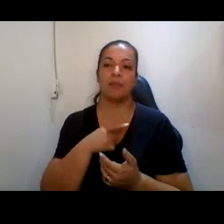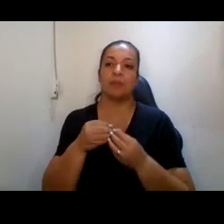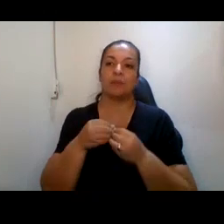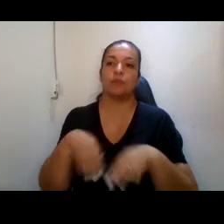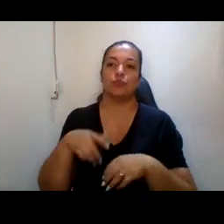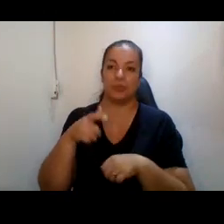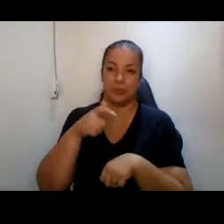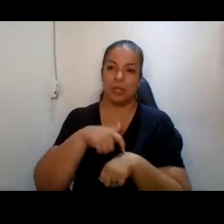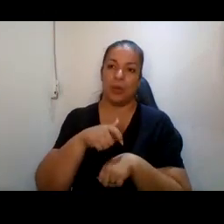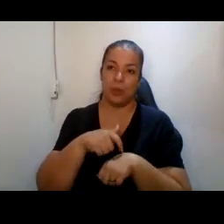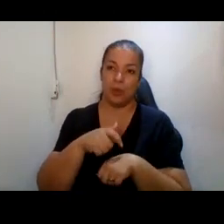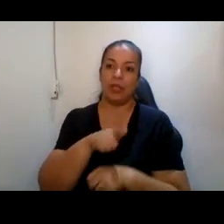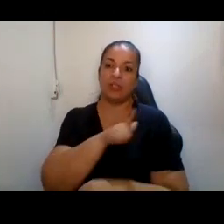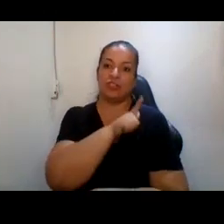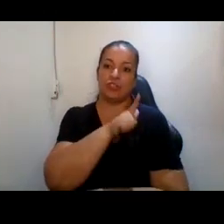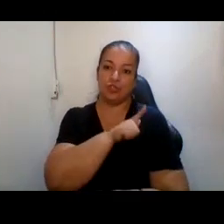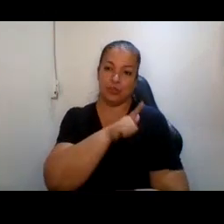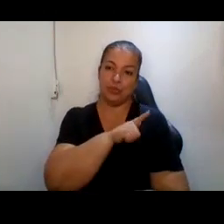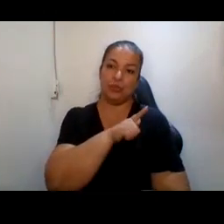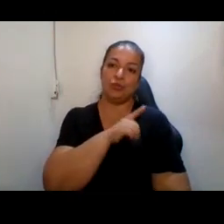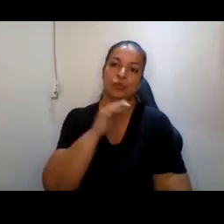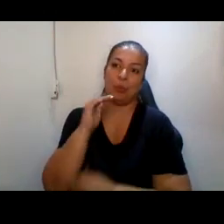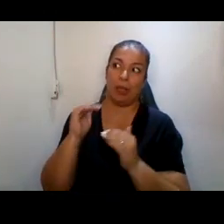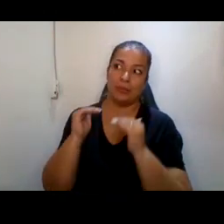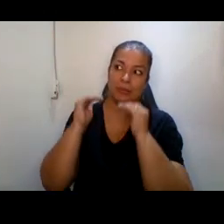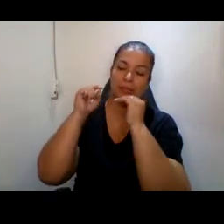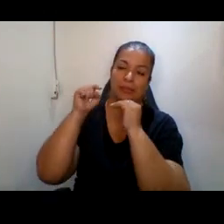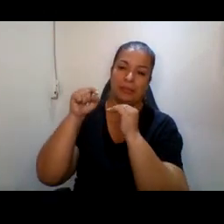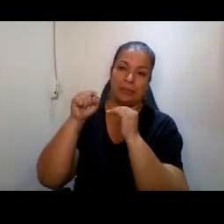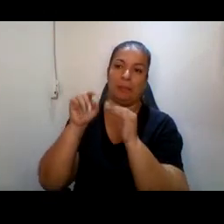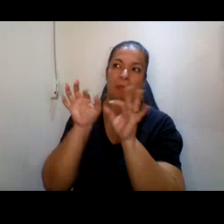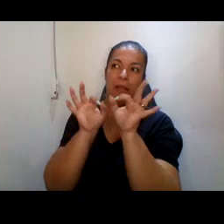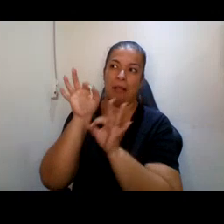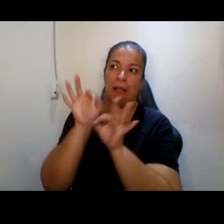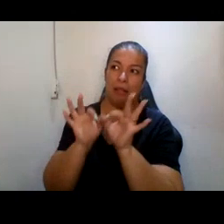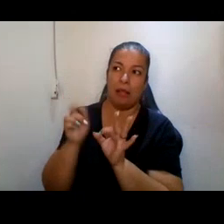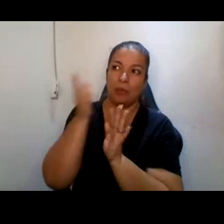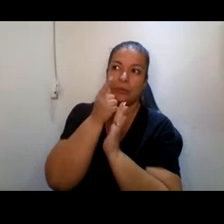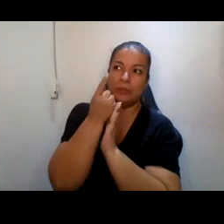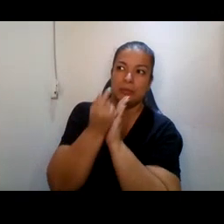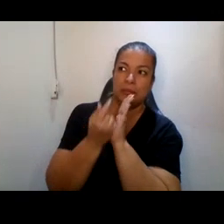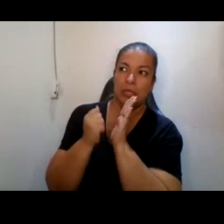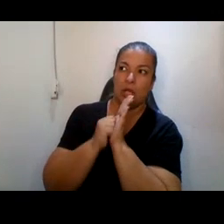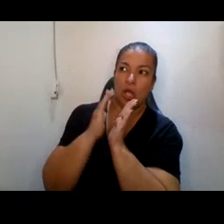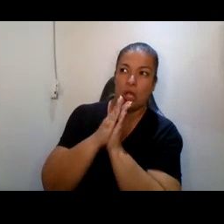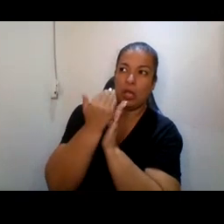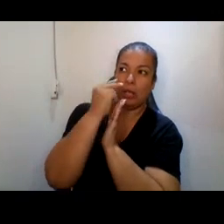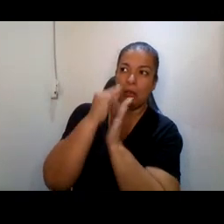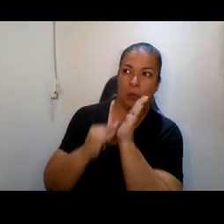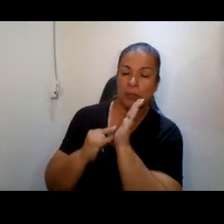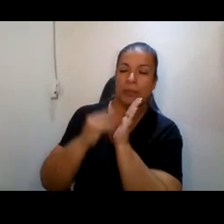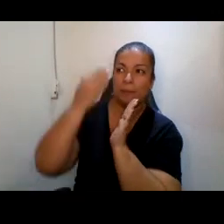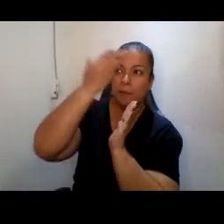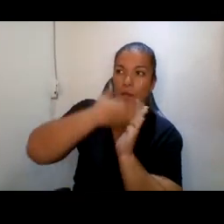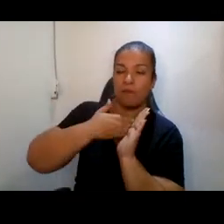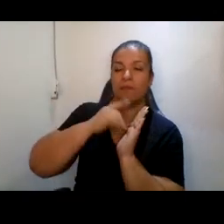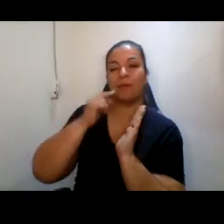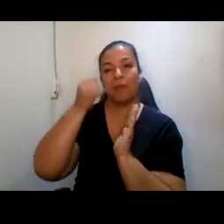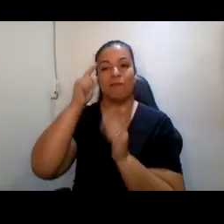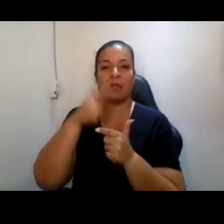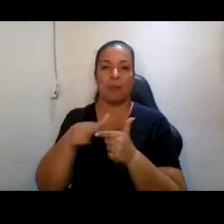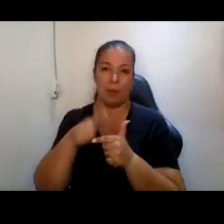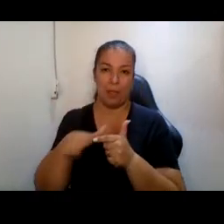do gestor, né? Lá fazer a prestação de contas, a gente não tem nenhum problema, tá bom?